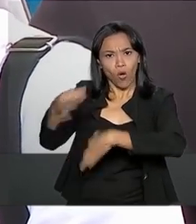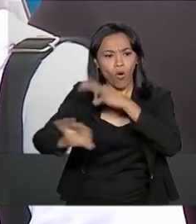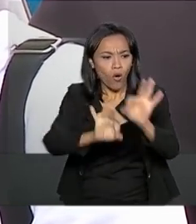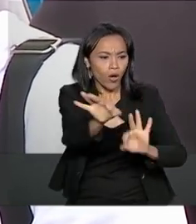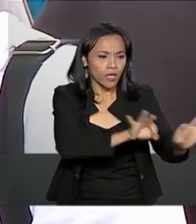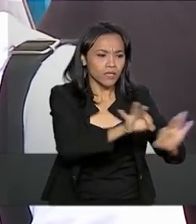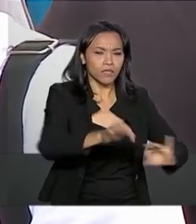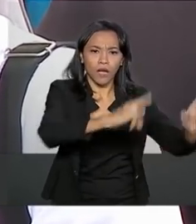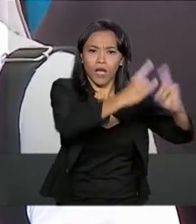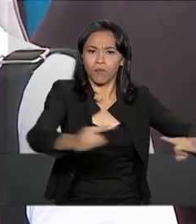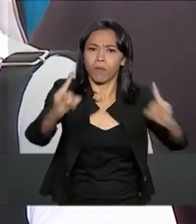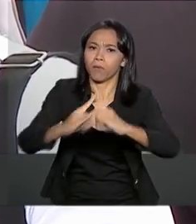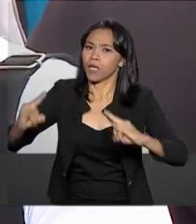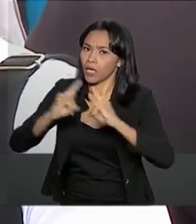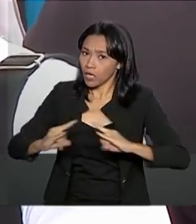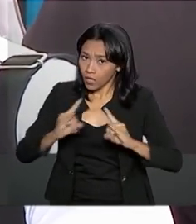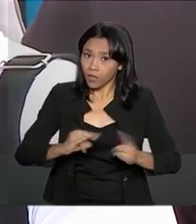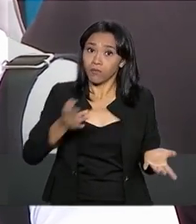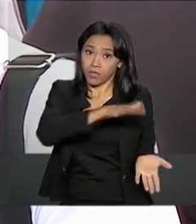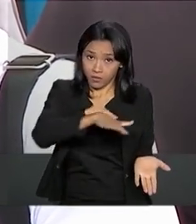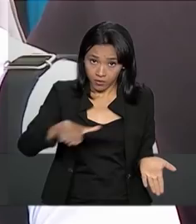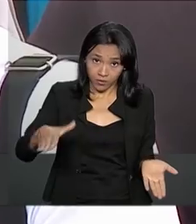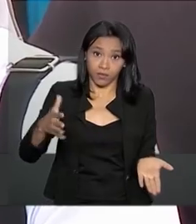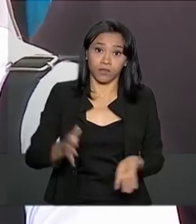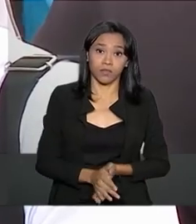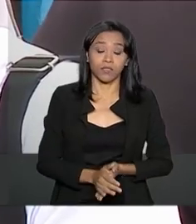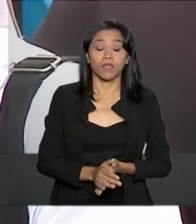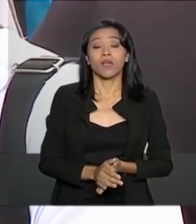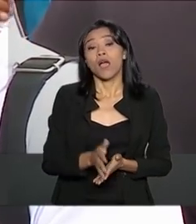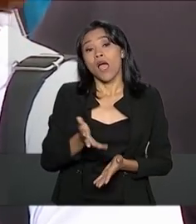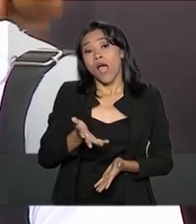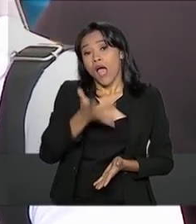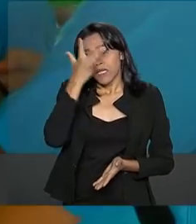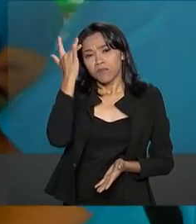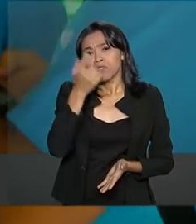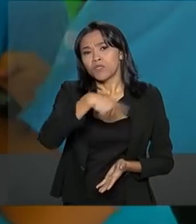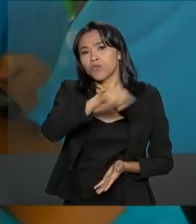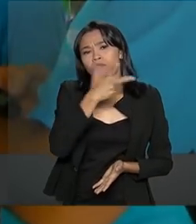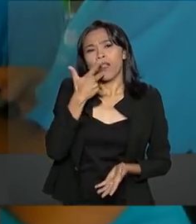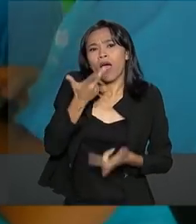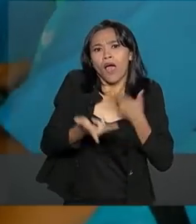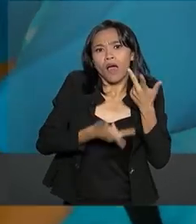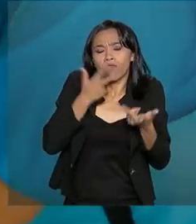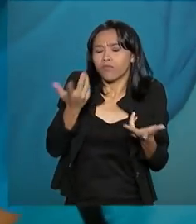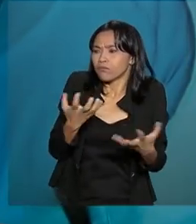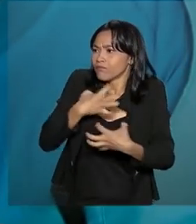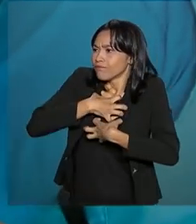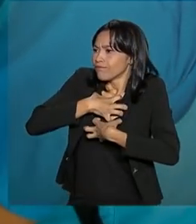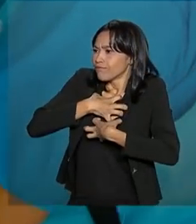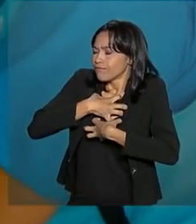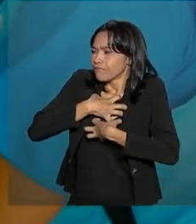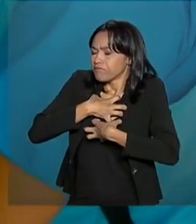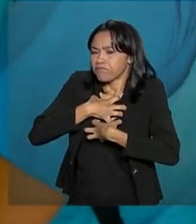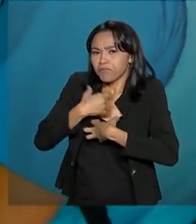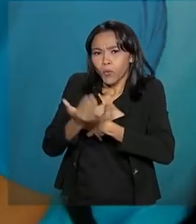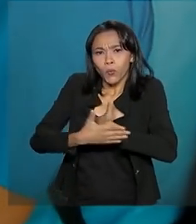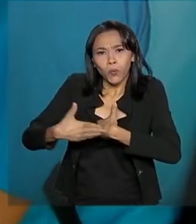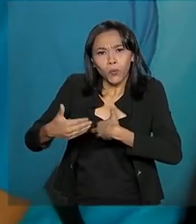de acolhimento para as crianças. As pessoas dizem que nunca sentiram tanto acolhimento nem